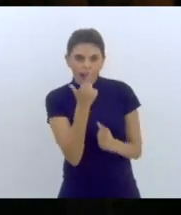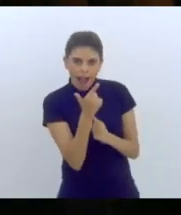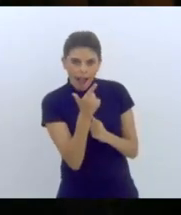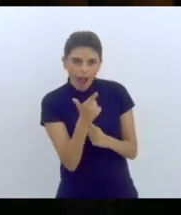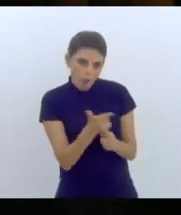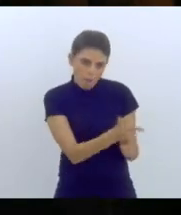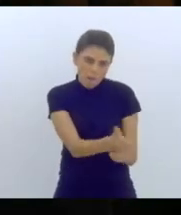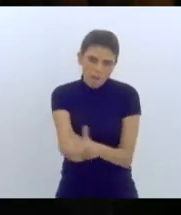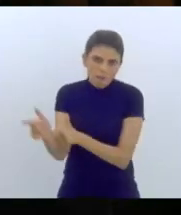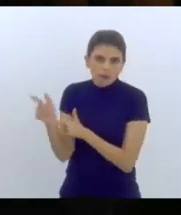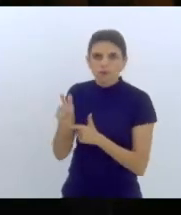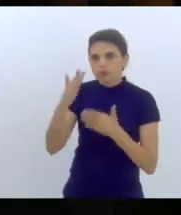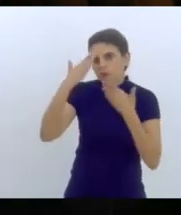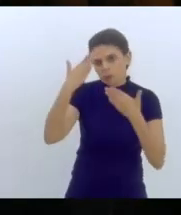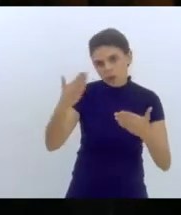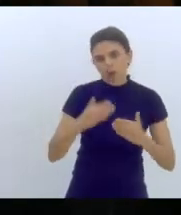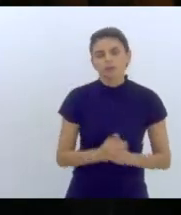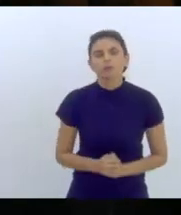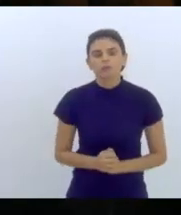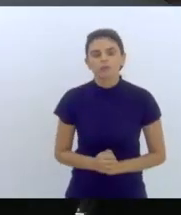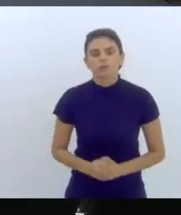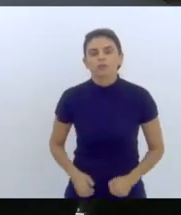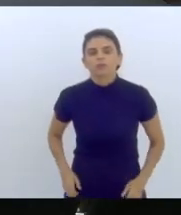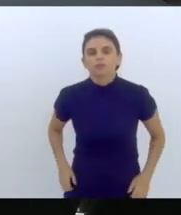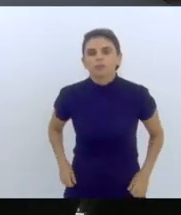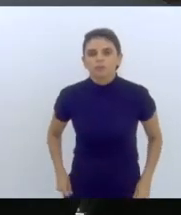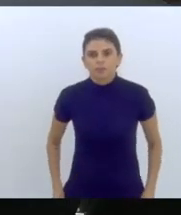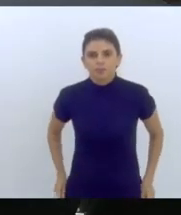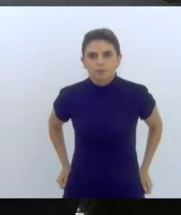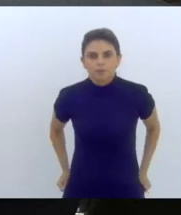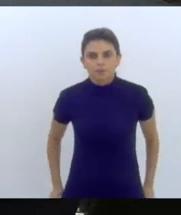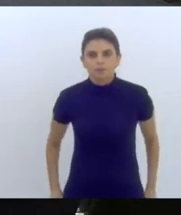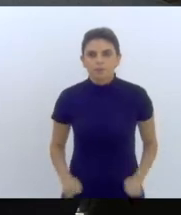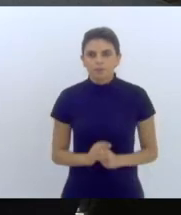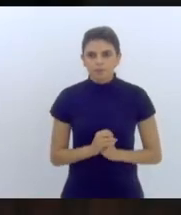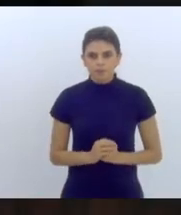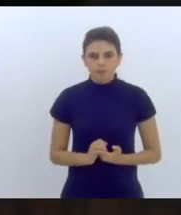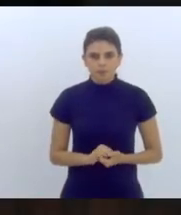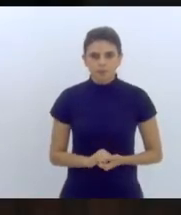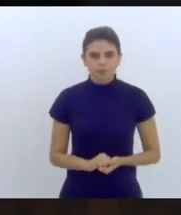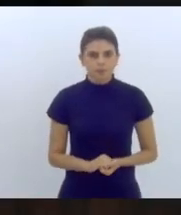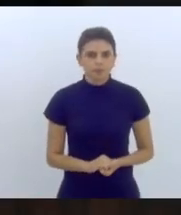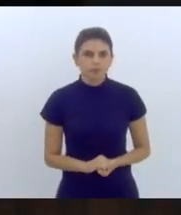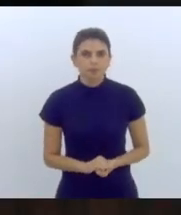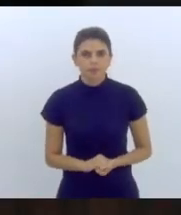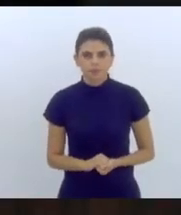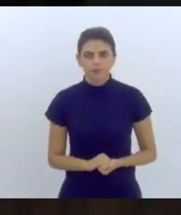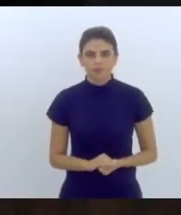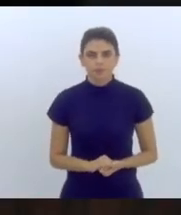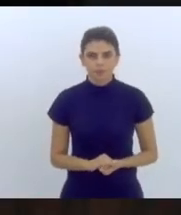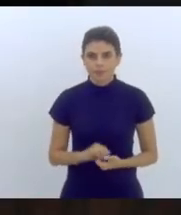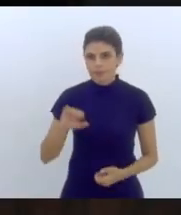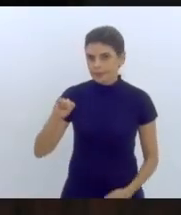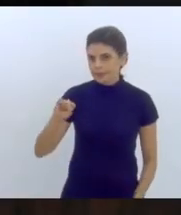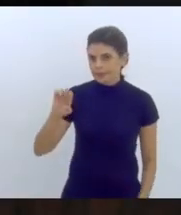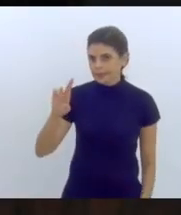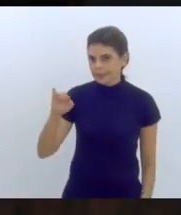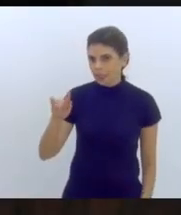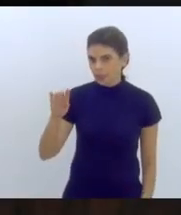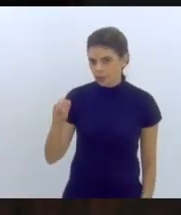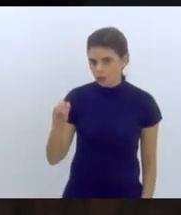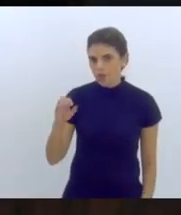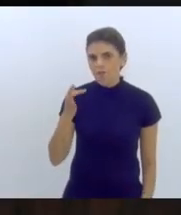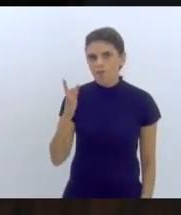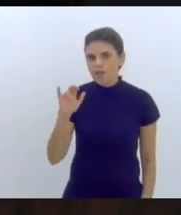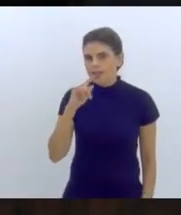tiro de fuzil. Muito obrigada, senhor presidente. Próximo orador inscrito, deputado Sérgio Fernandes. Vossa Excelência dispõe